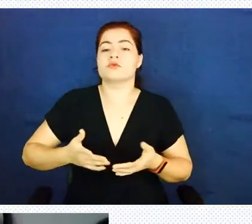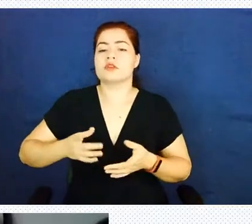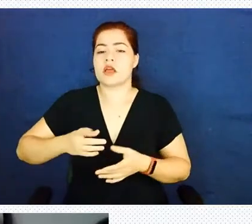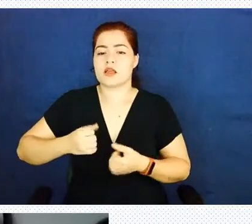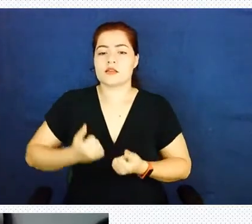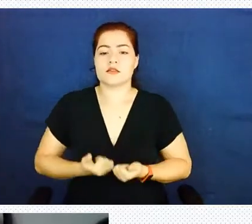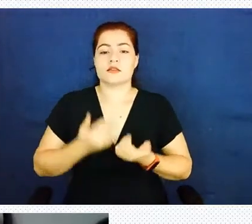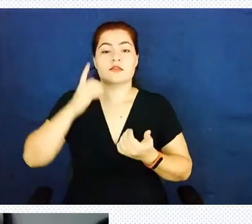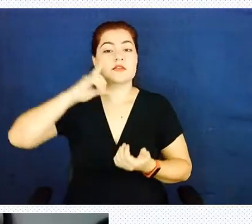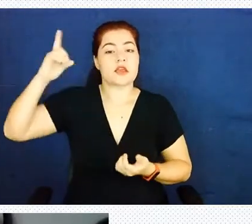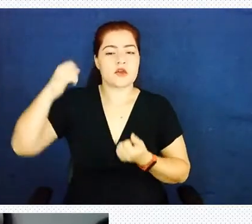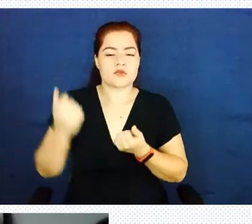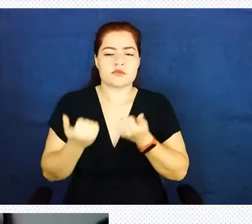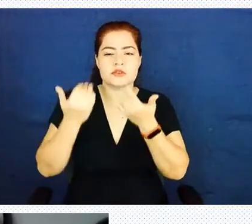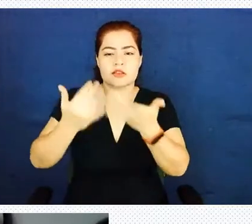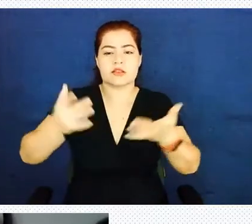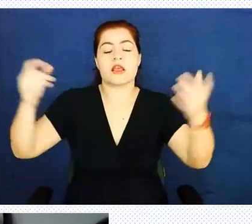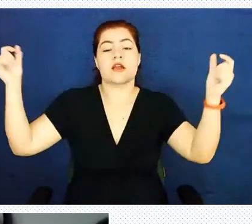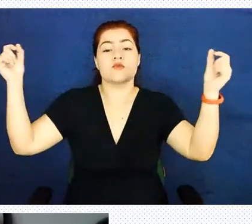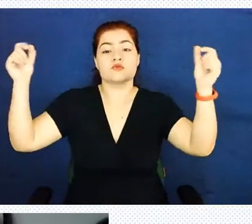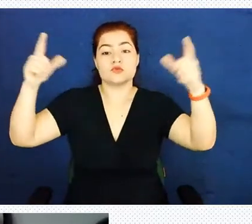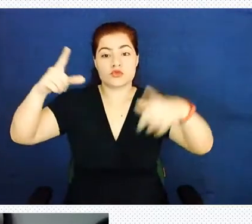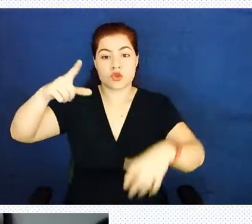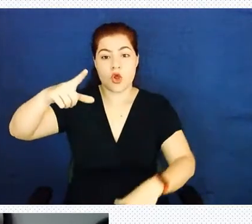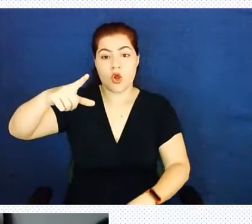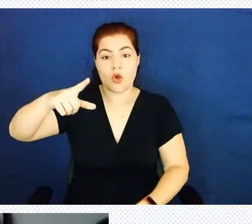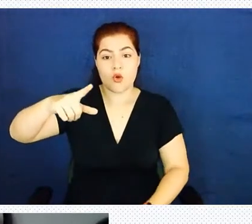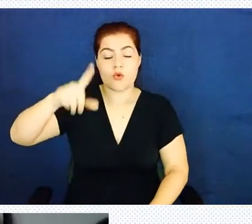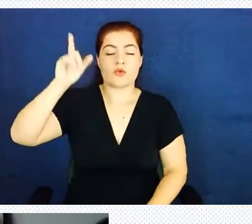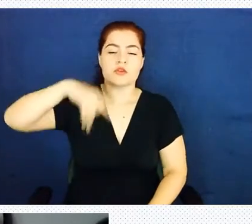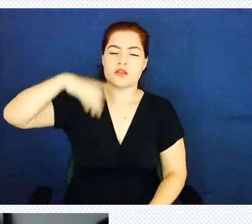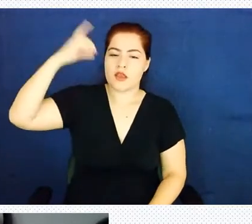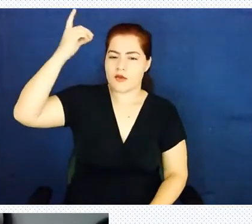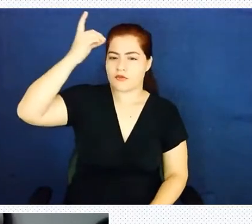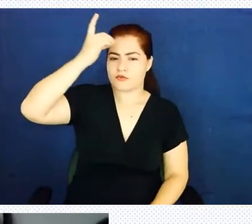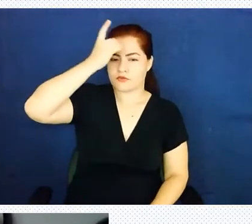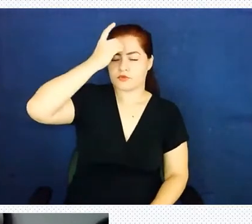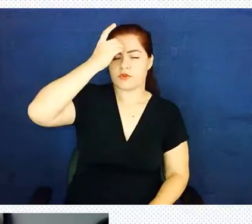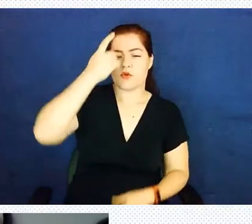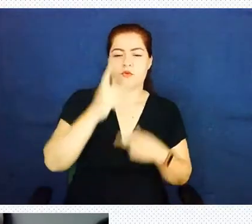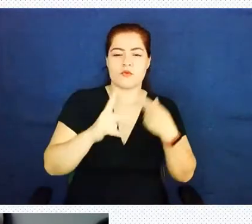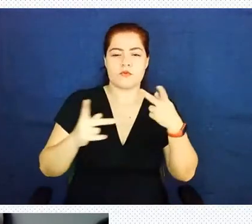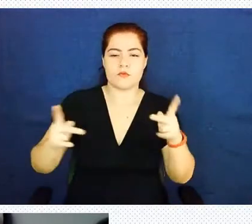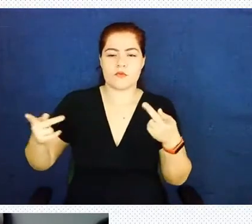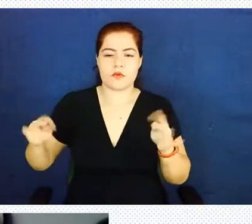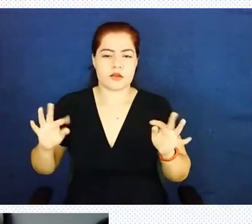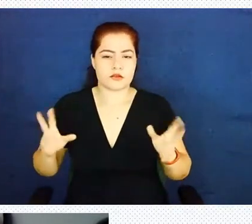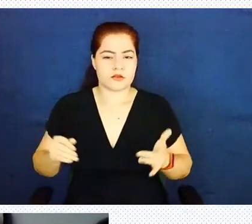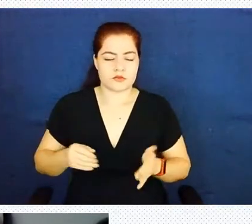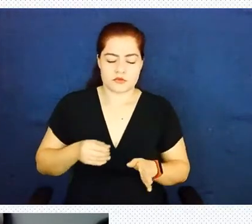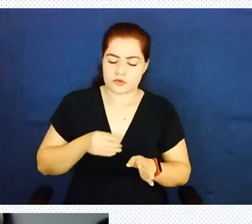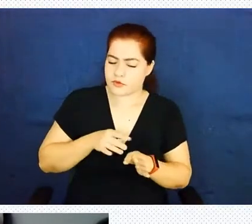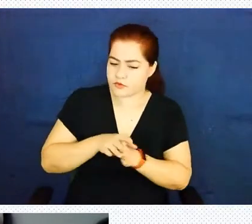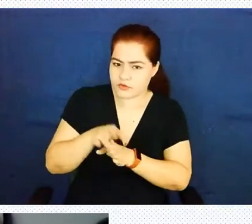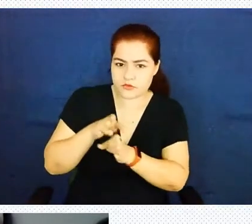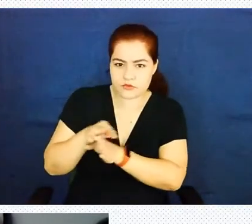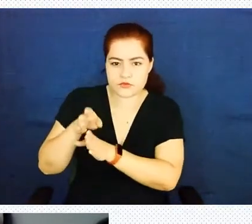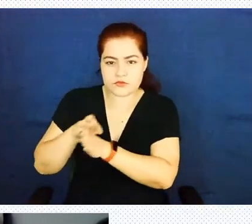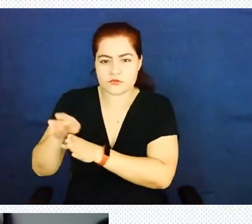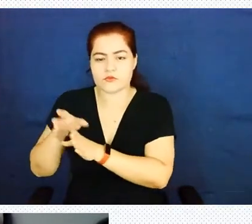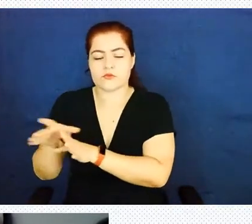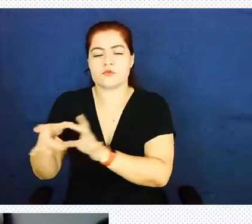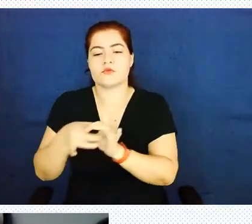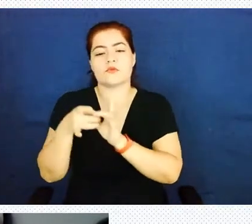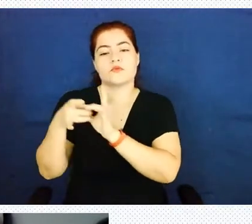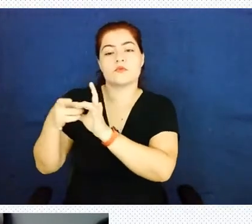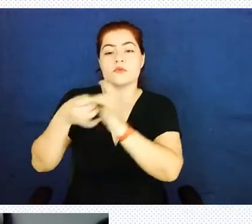mas por dom inefável, capaz de conduzir as criaturas com harmonia e discernimento